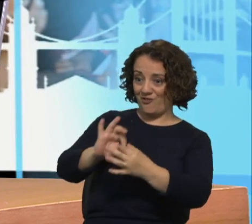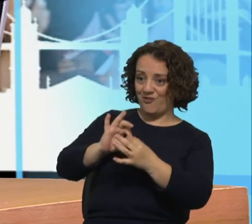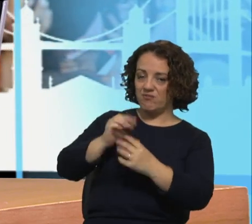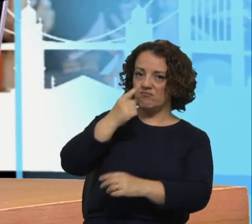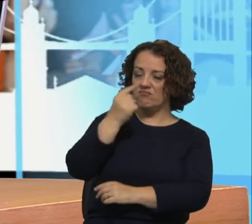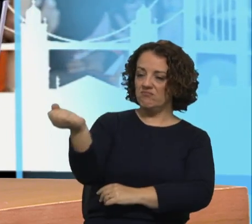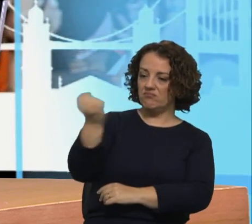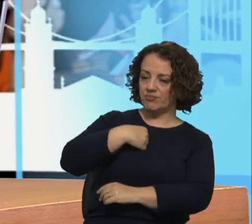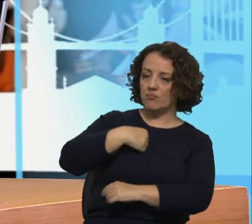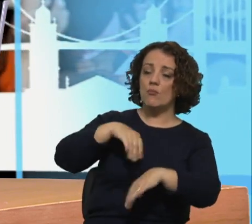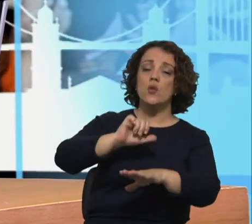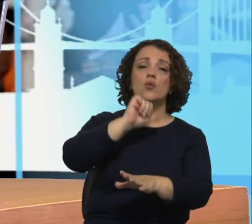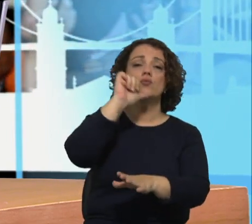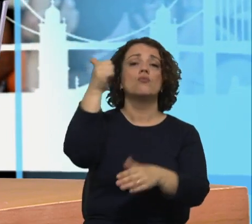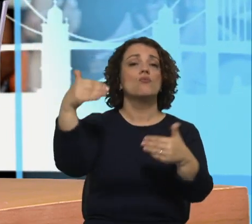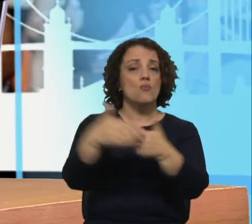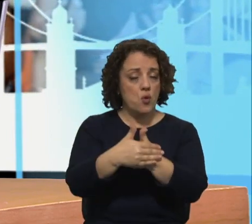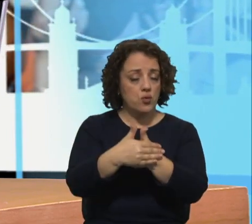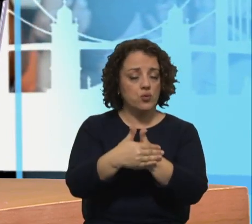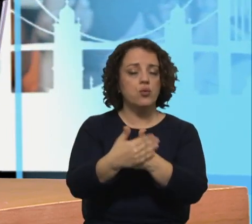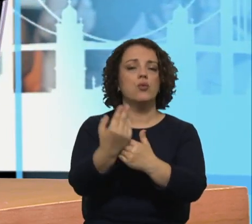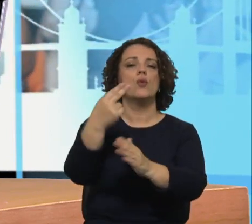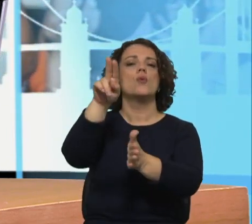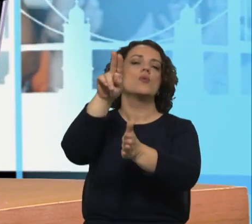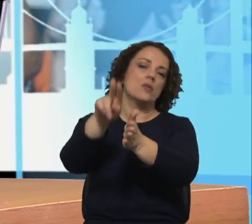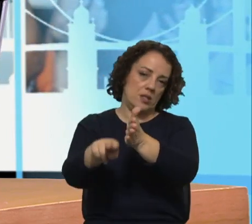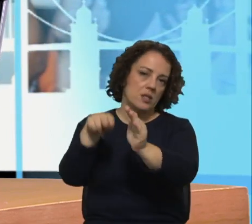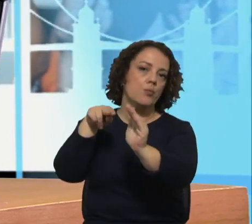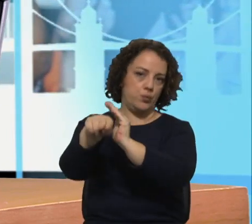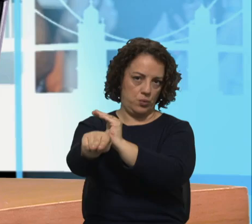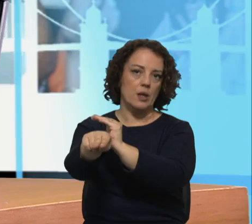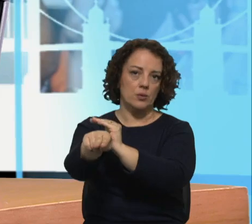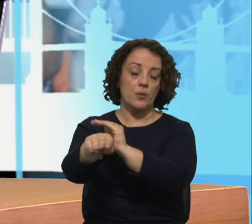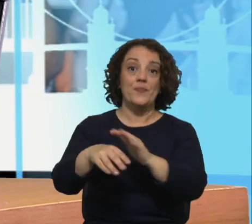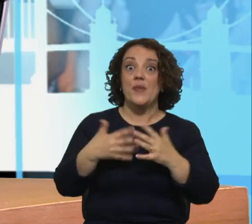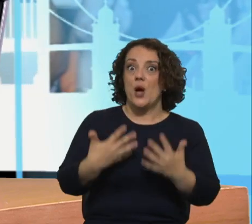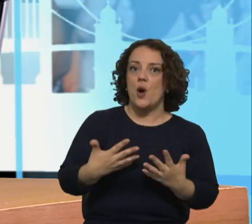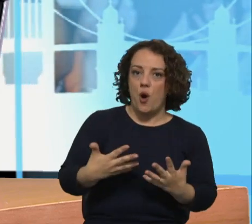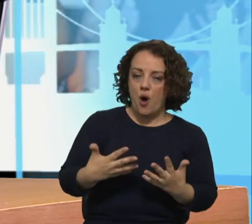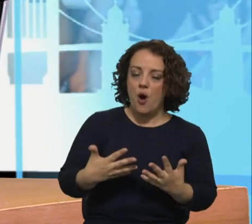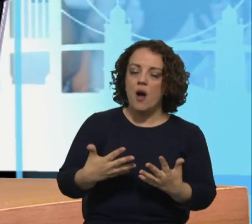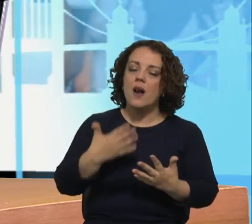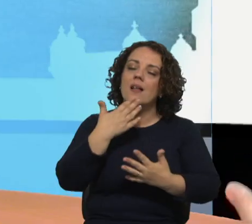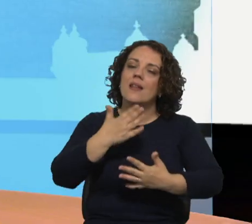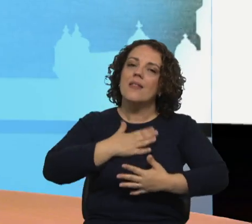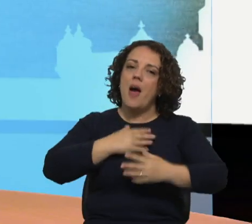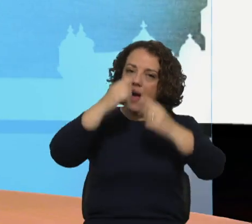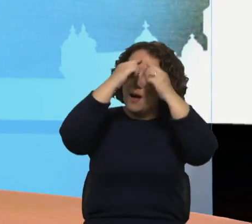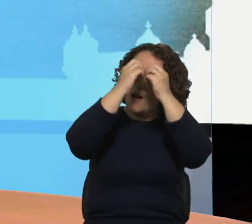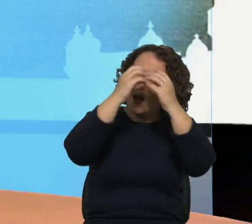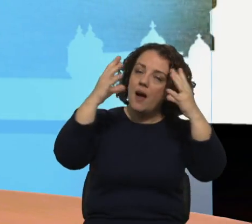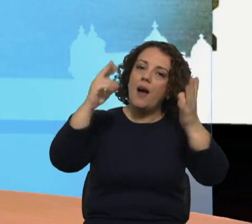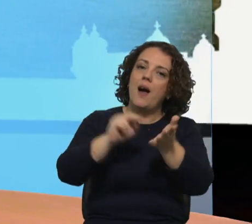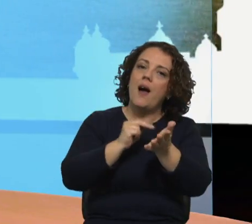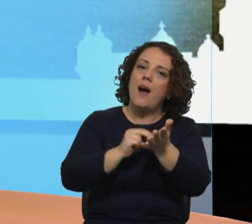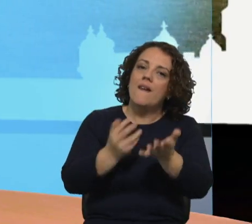morto e sepultado. E, portanto, agora é a expectativa para que criemos em nós o desejo de que venha o Senhor e a